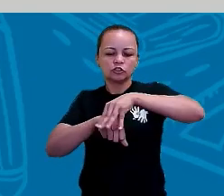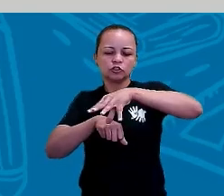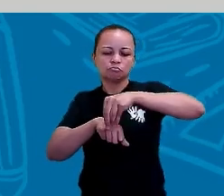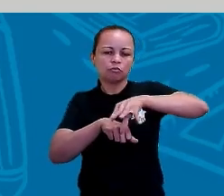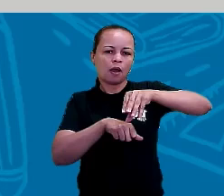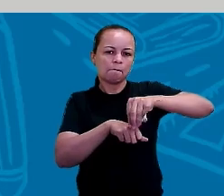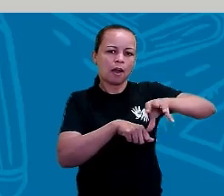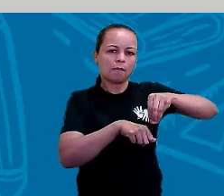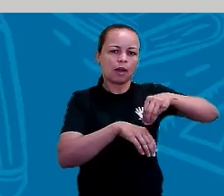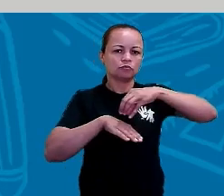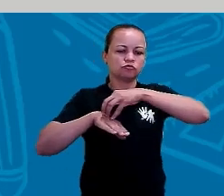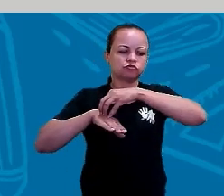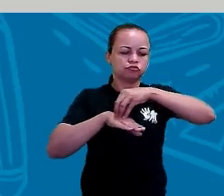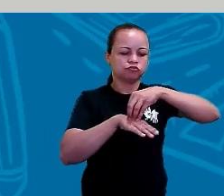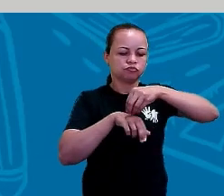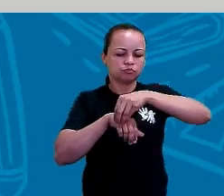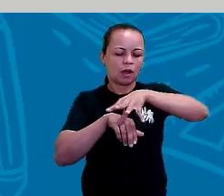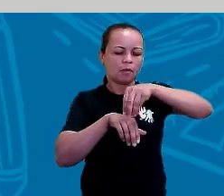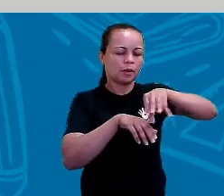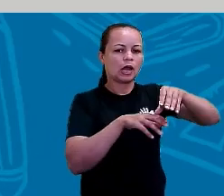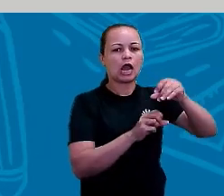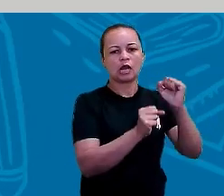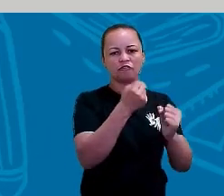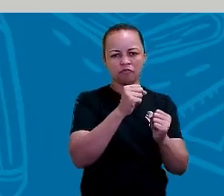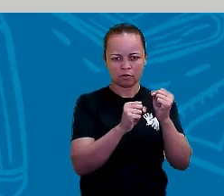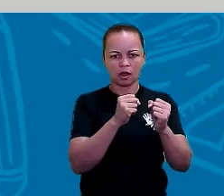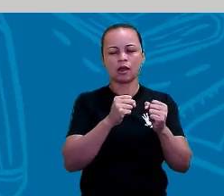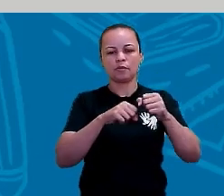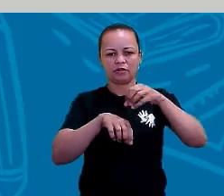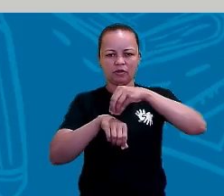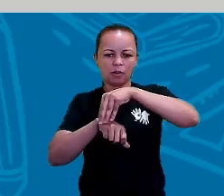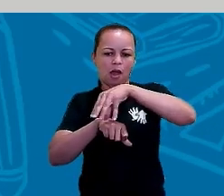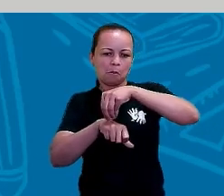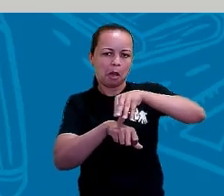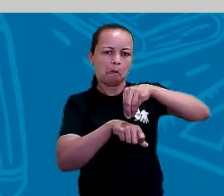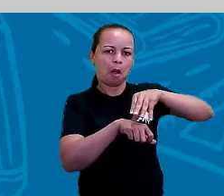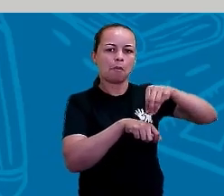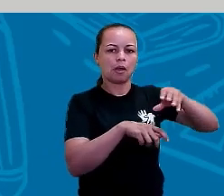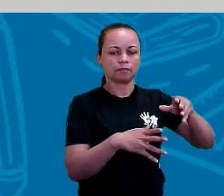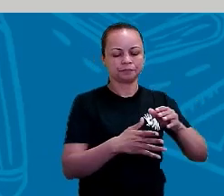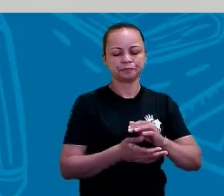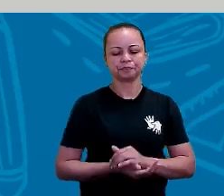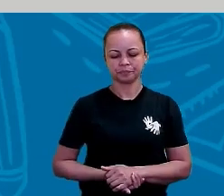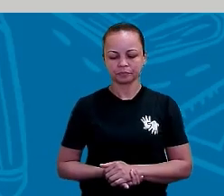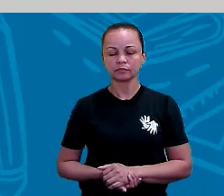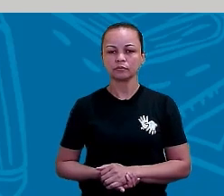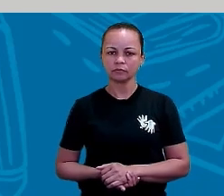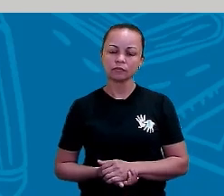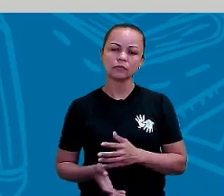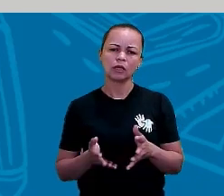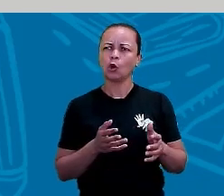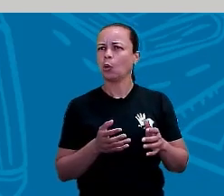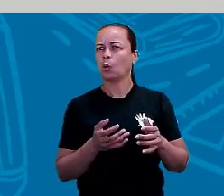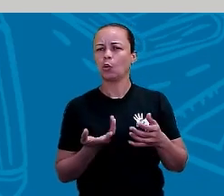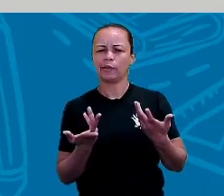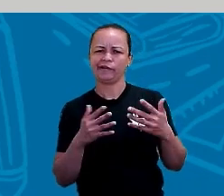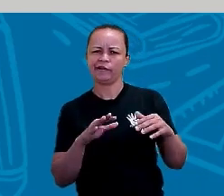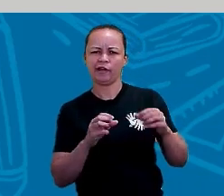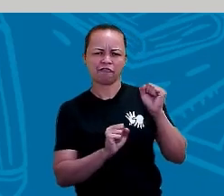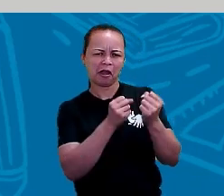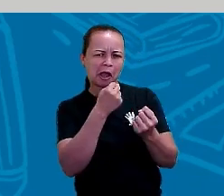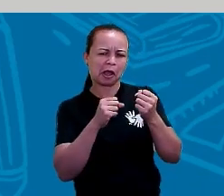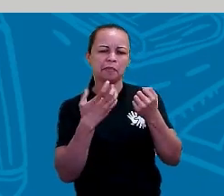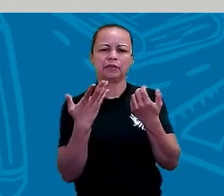distribuição. Eu vou distribuir. A fábrica vai distribuir. Tá certo? A fábrica ou o supermercado. O que você compra? Por